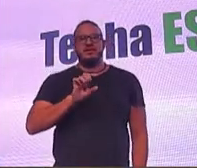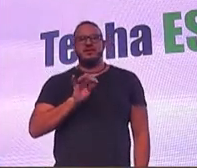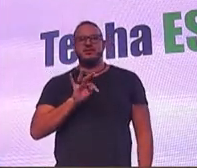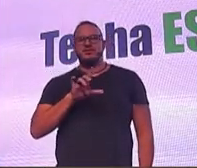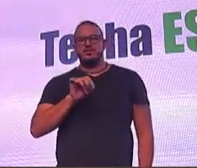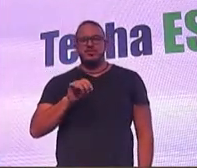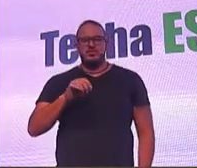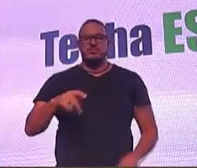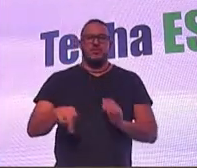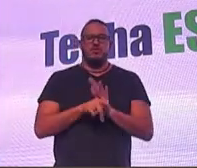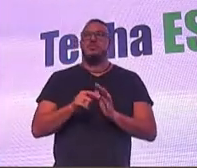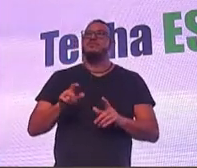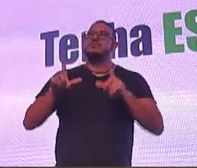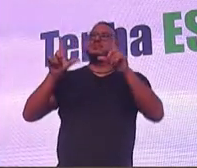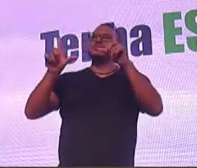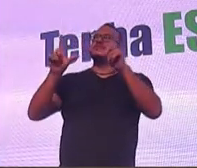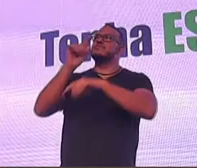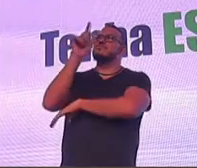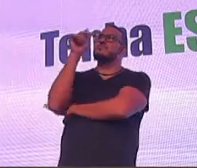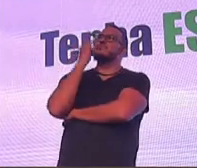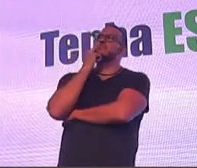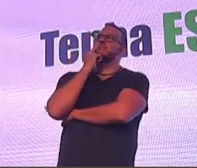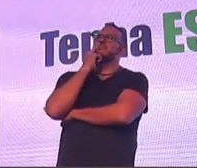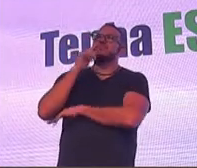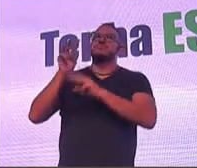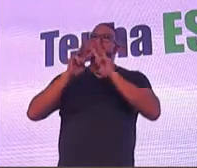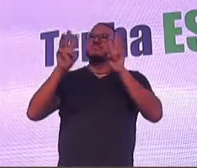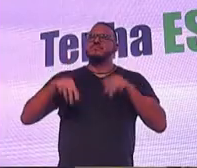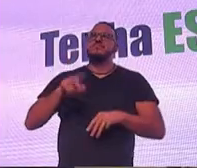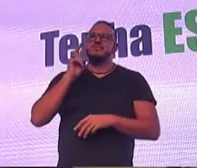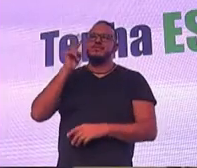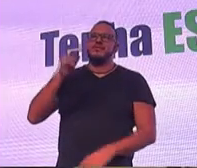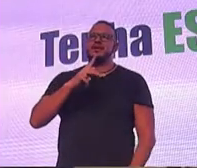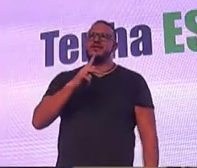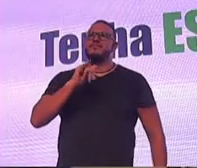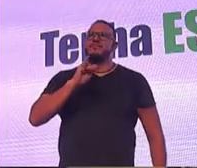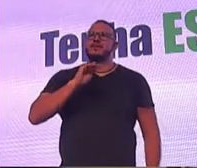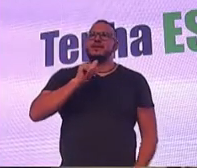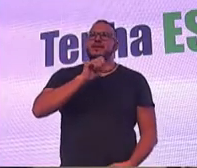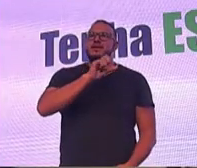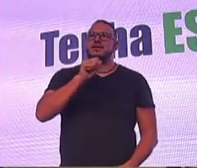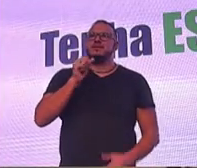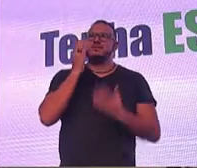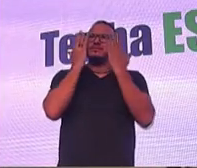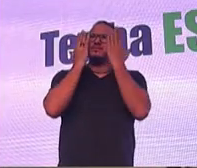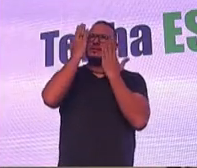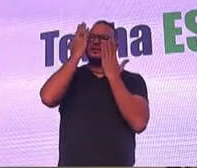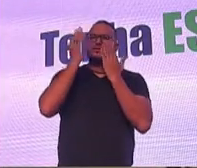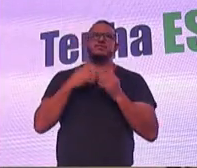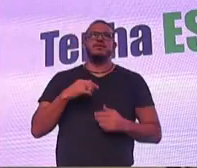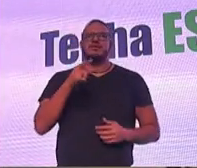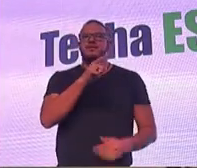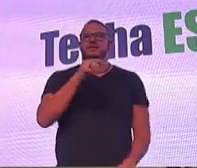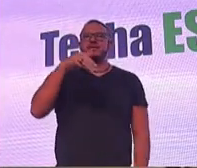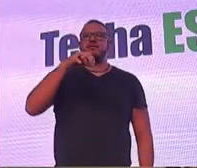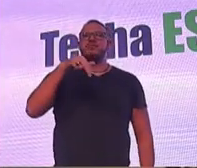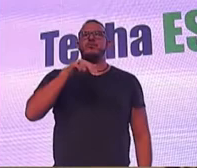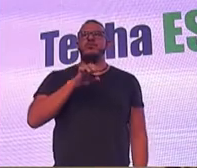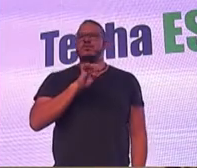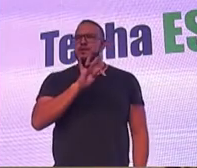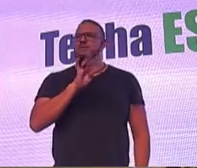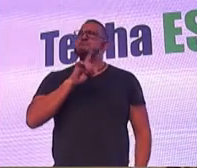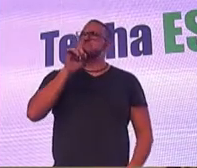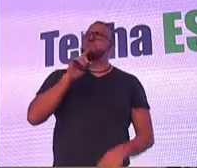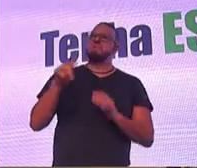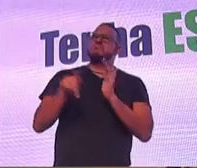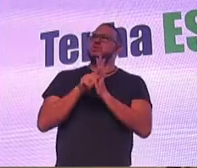museu, vê um quadro, você olha para o lado, em meio segundo você fala, Picasso. Você sabe o que é do Picasso na hora. Monet, meio segundo. Isso é ter estilo próprio.